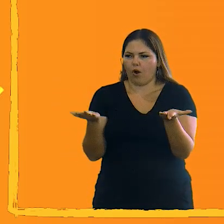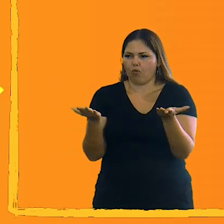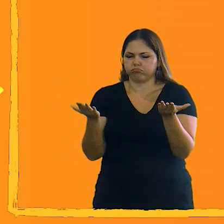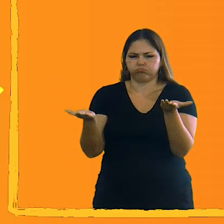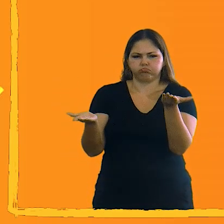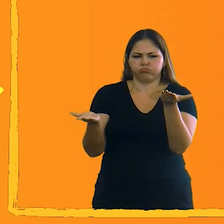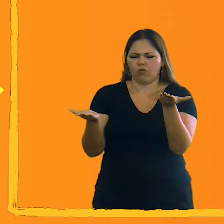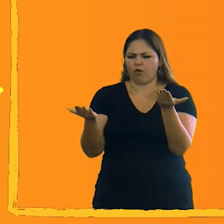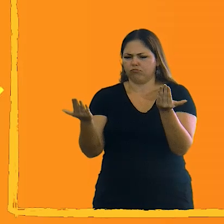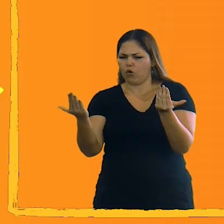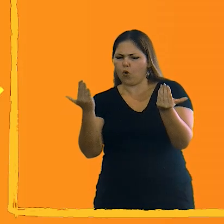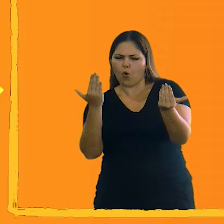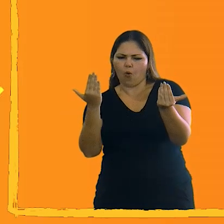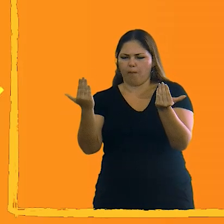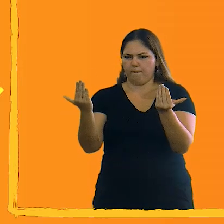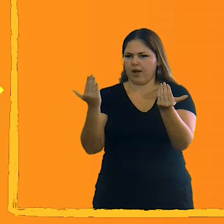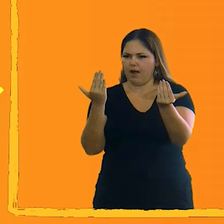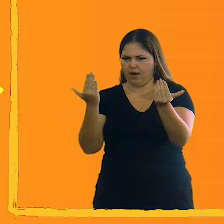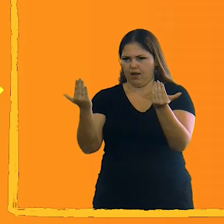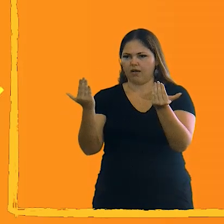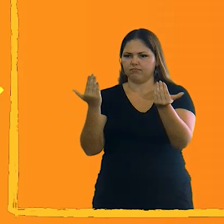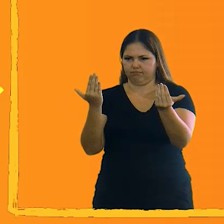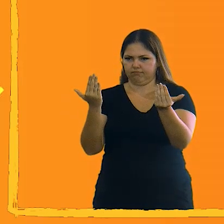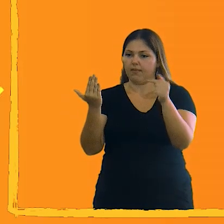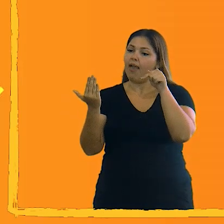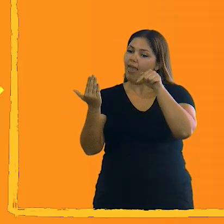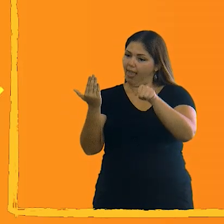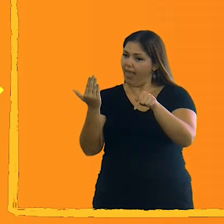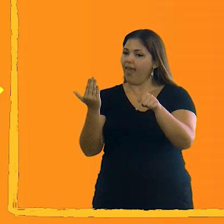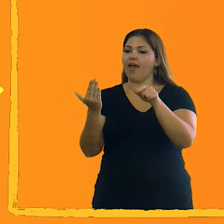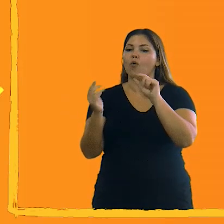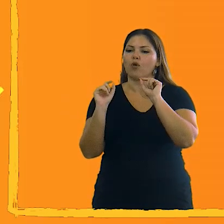razões Você tá trabalhando com uma